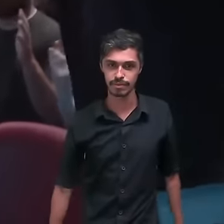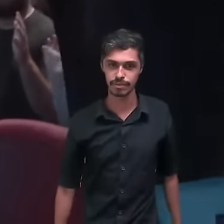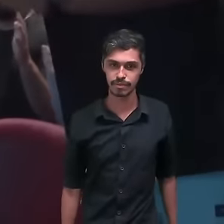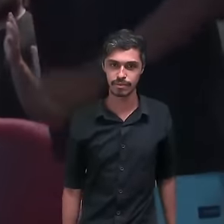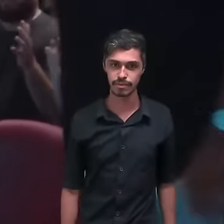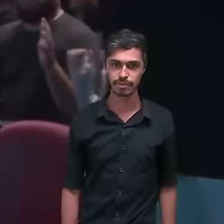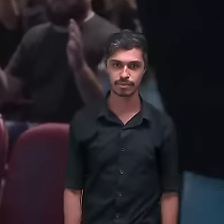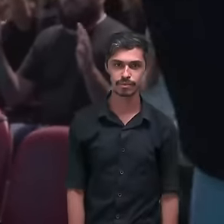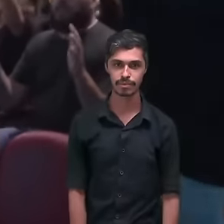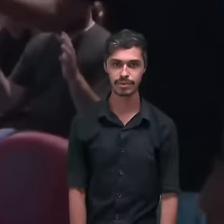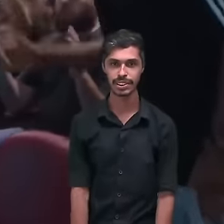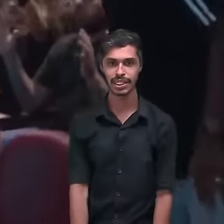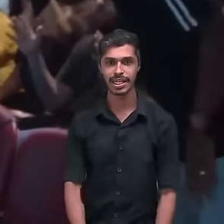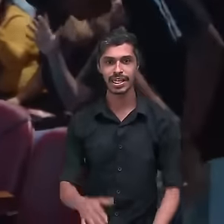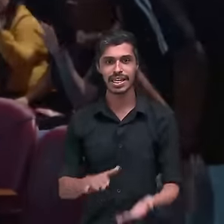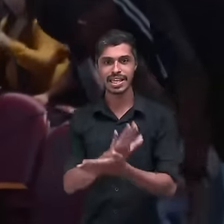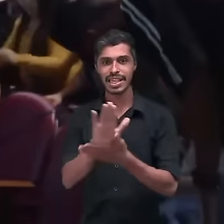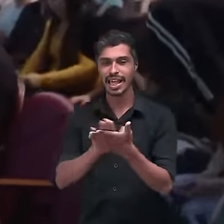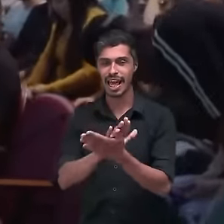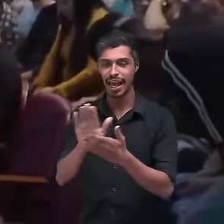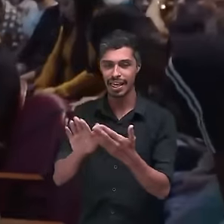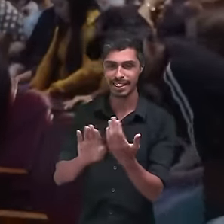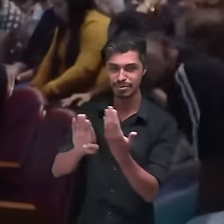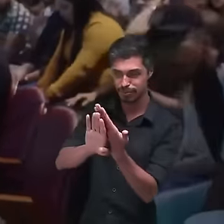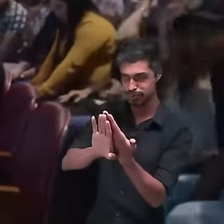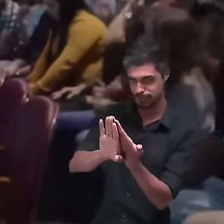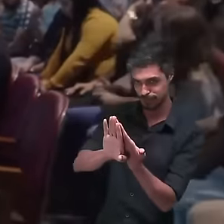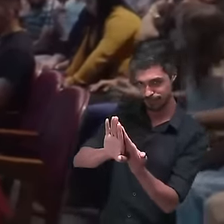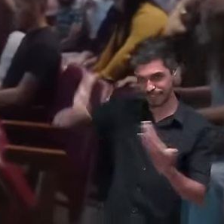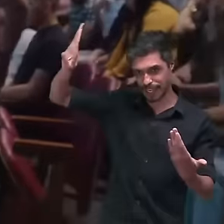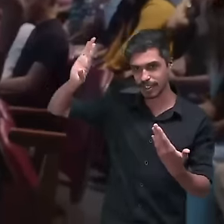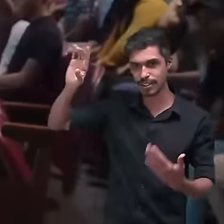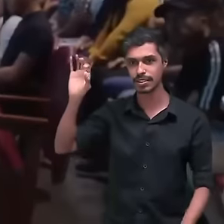no permita que nada te afaste.